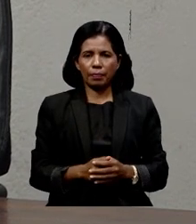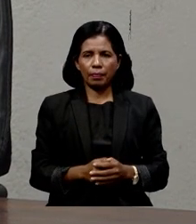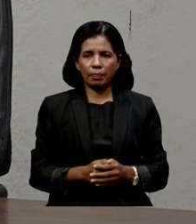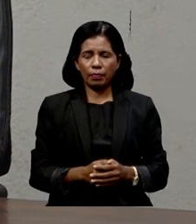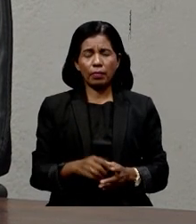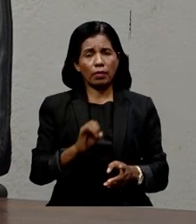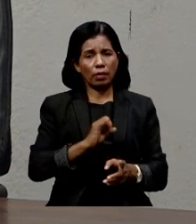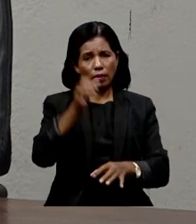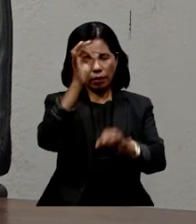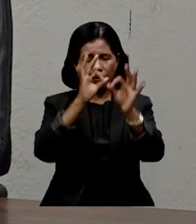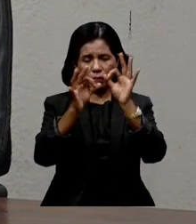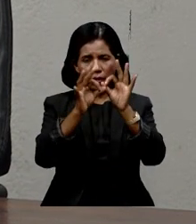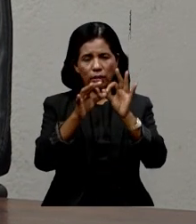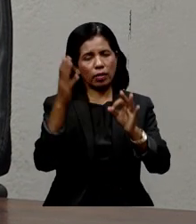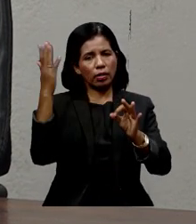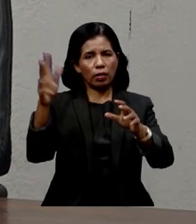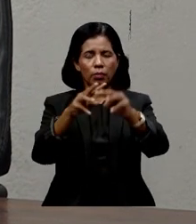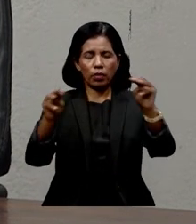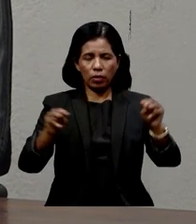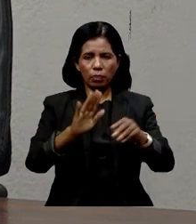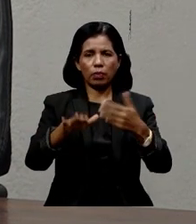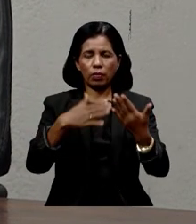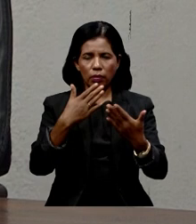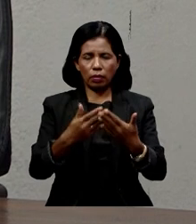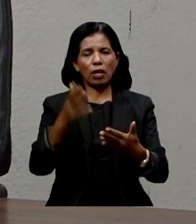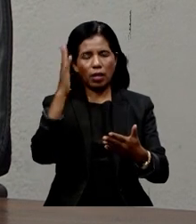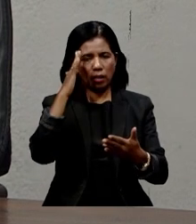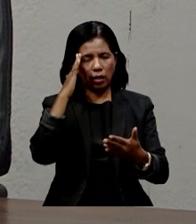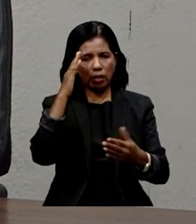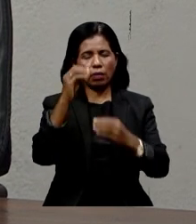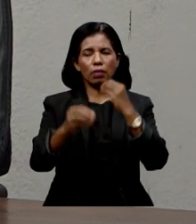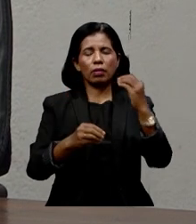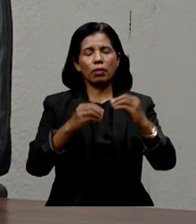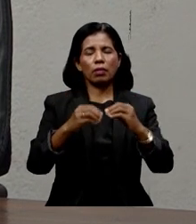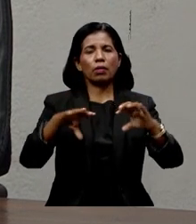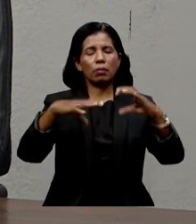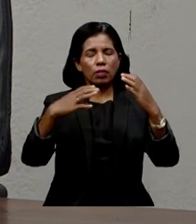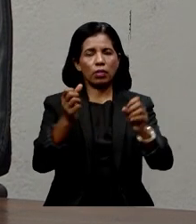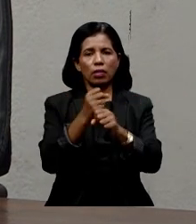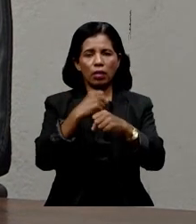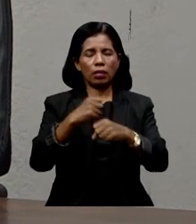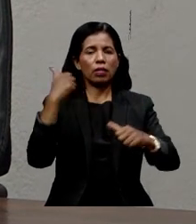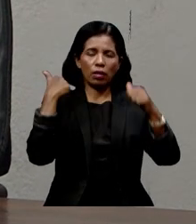Ao fiar cata que iha município o todo, até neona cata comitê se halau ne atividade.